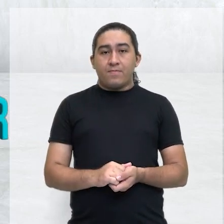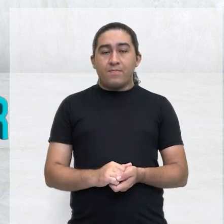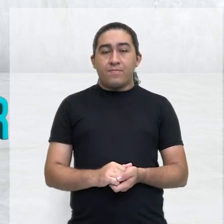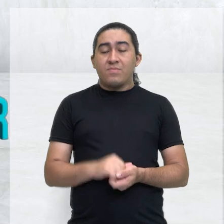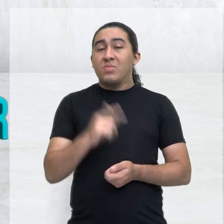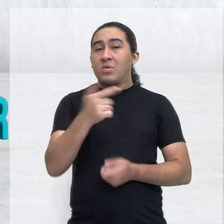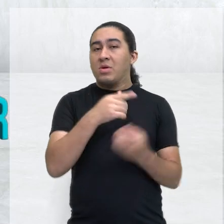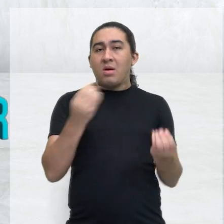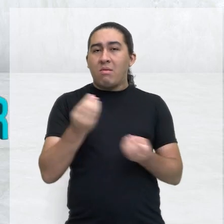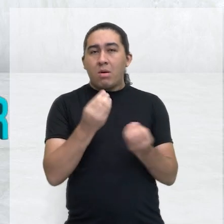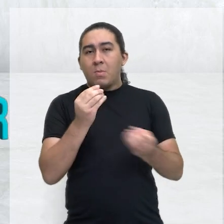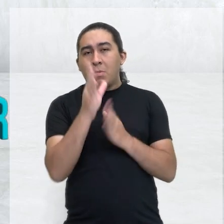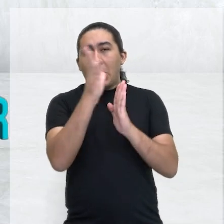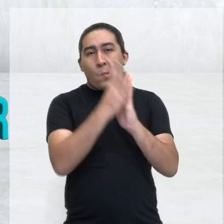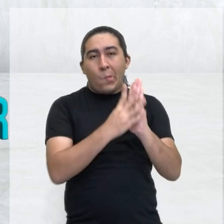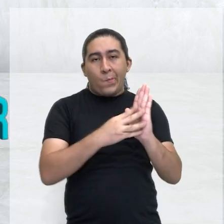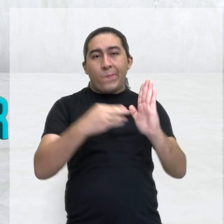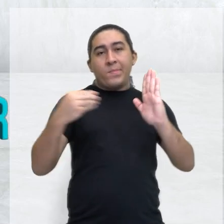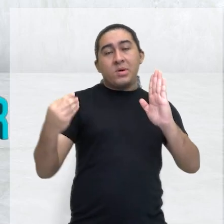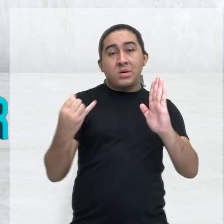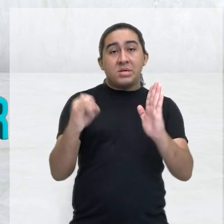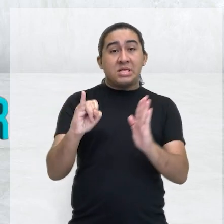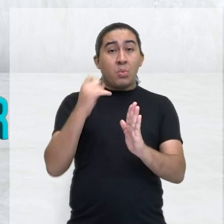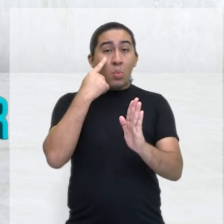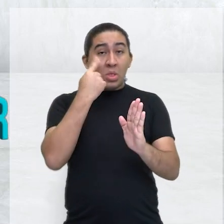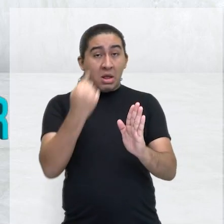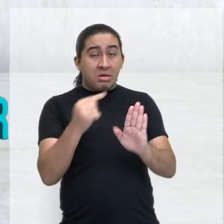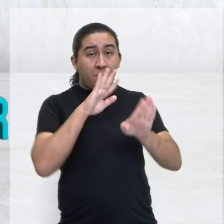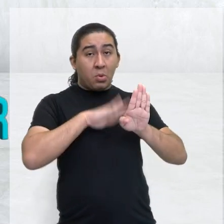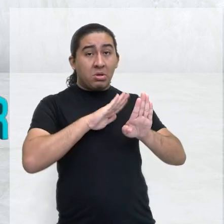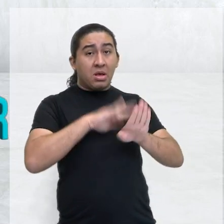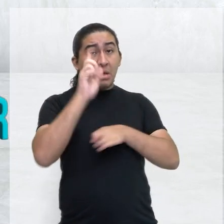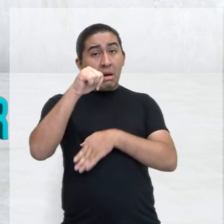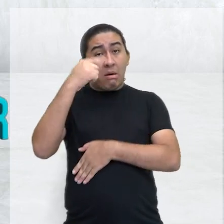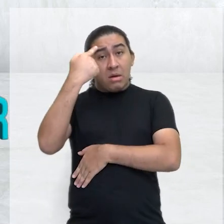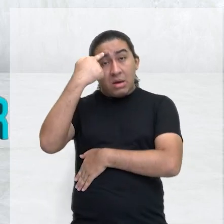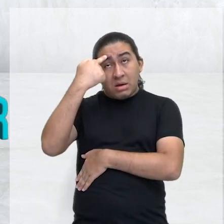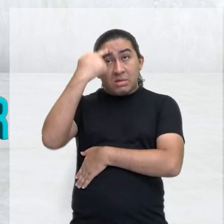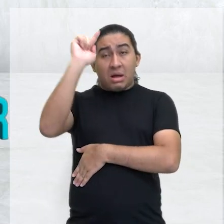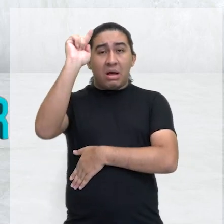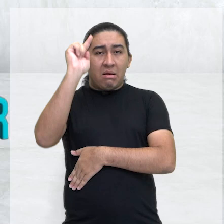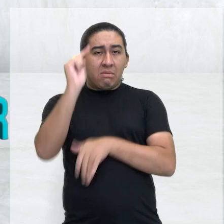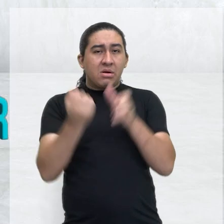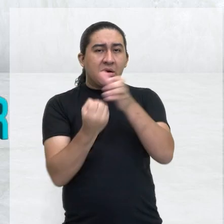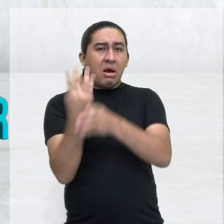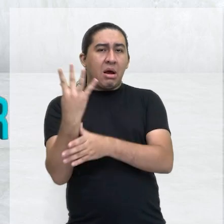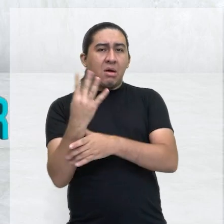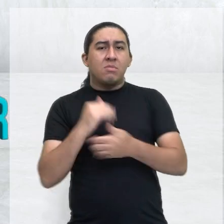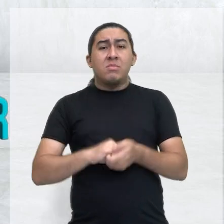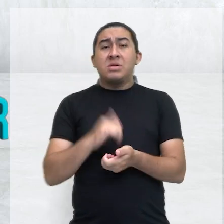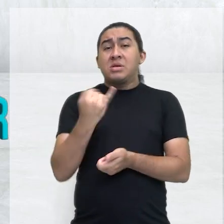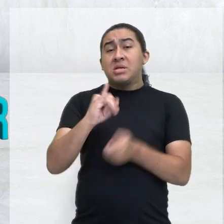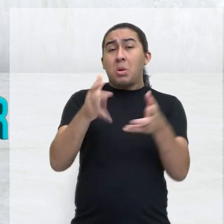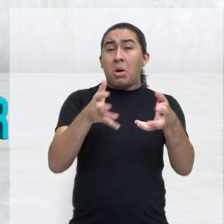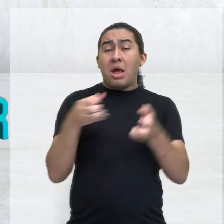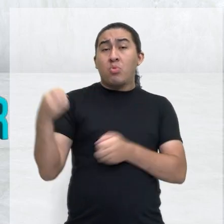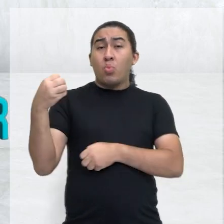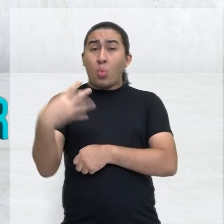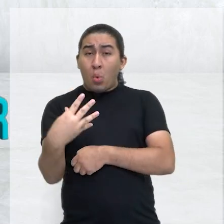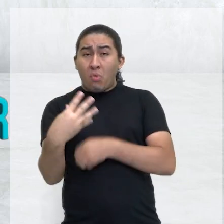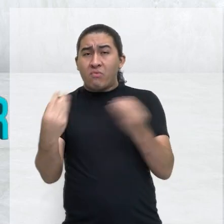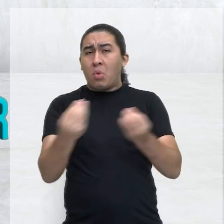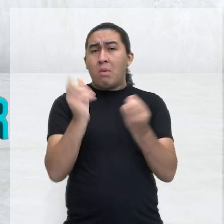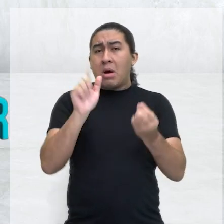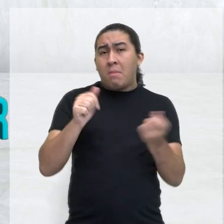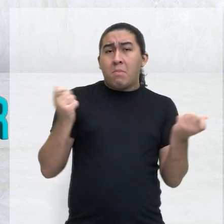se quer criar. Ora, se eu quero criar, eu não vou imitar, fazer igual, como se fosse